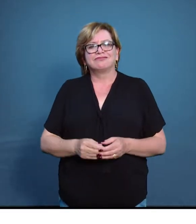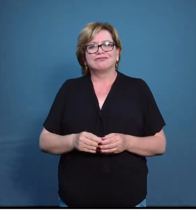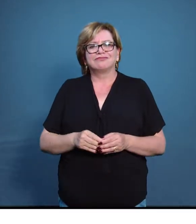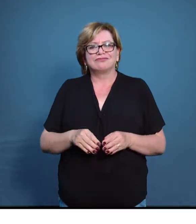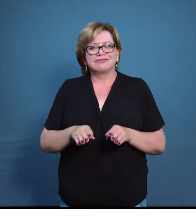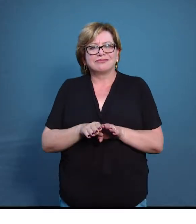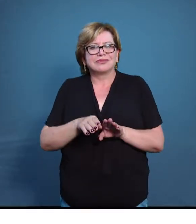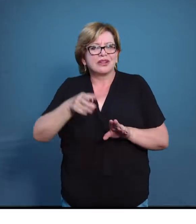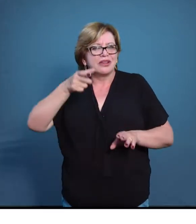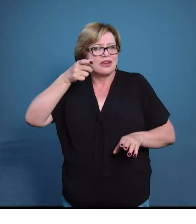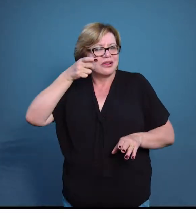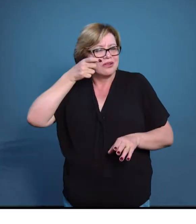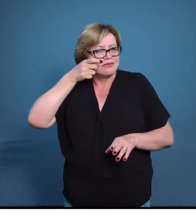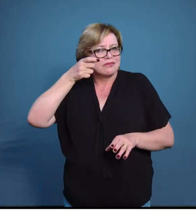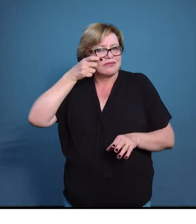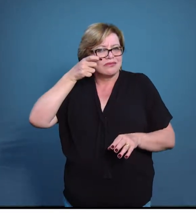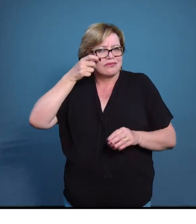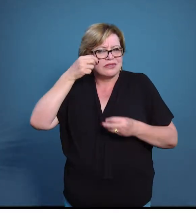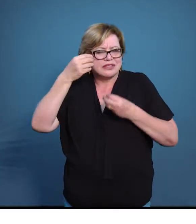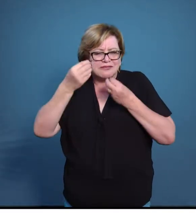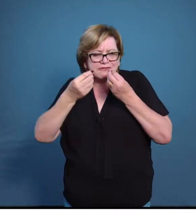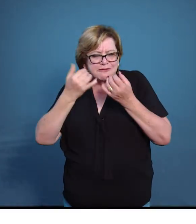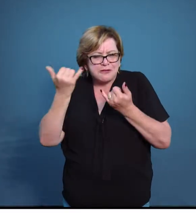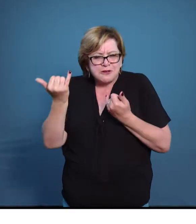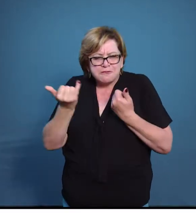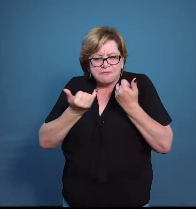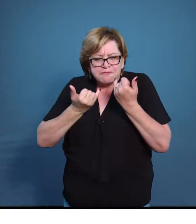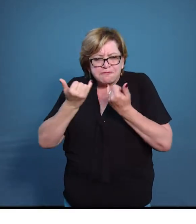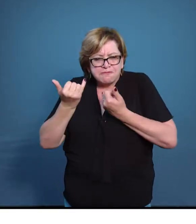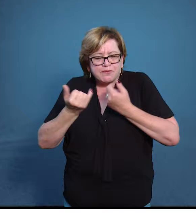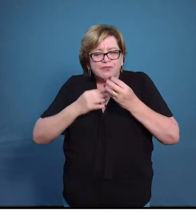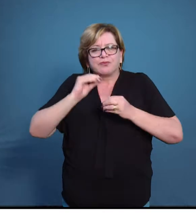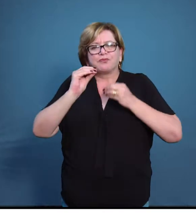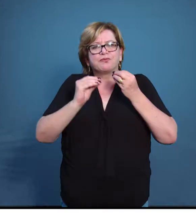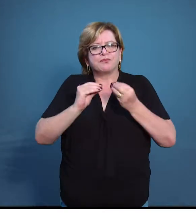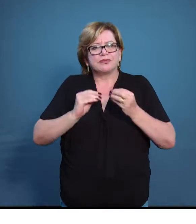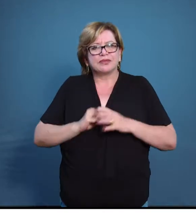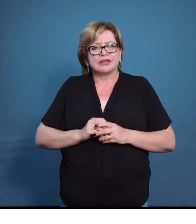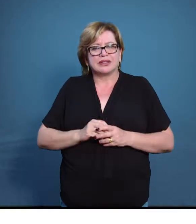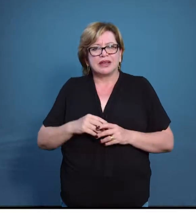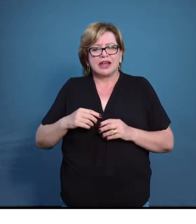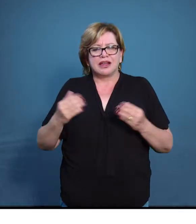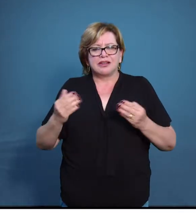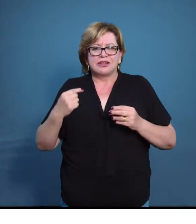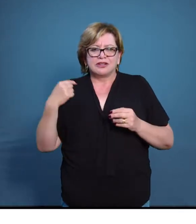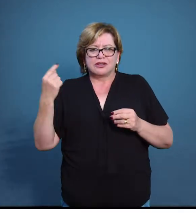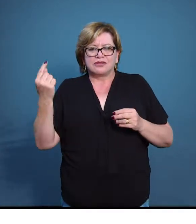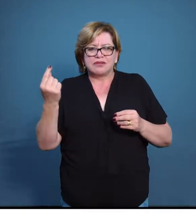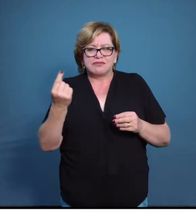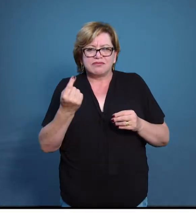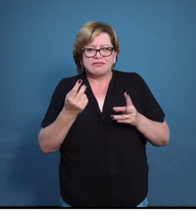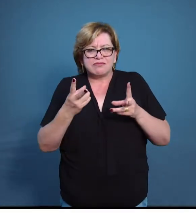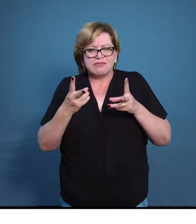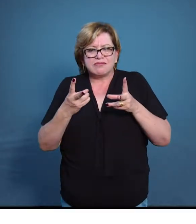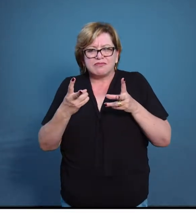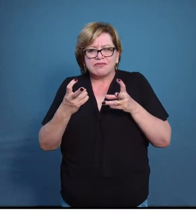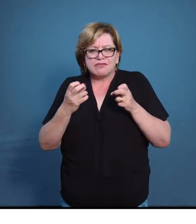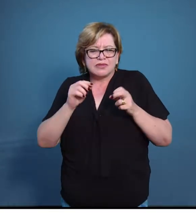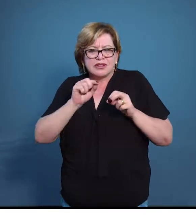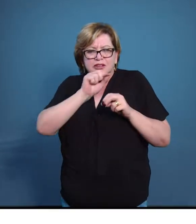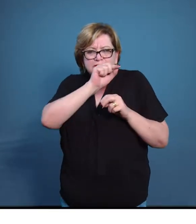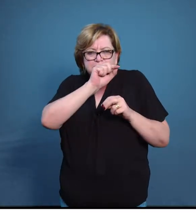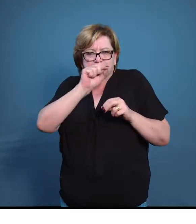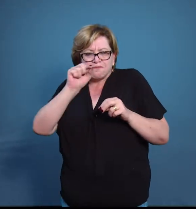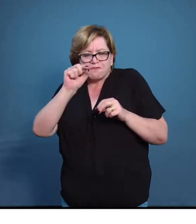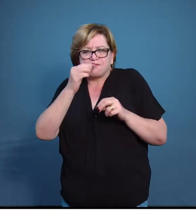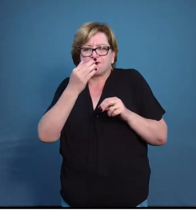Observem que cada um desses elementos vão trazer informações para vocês. Então, nós vamos conseguir identificar pelas linhas,